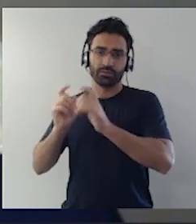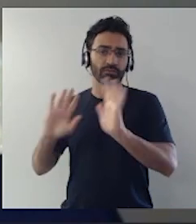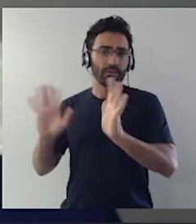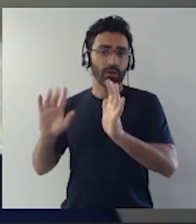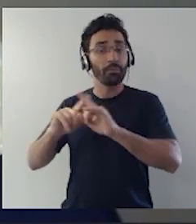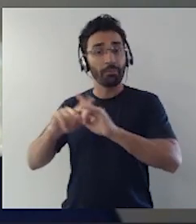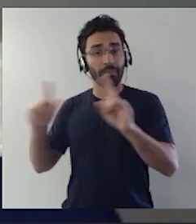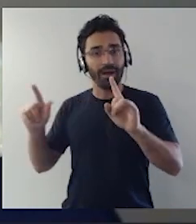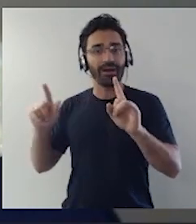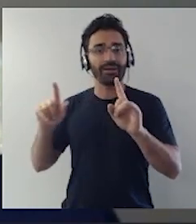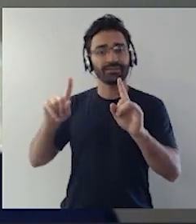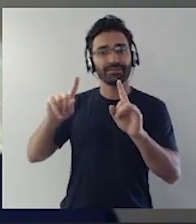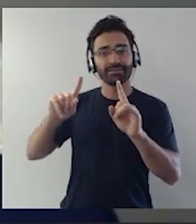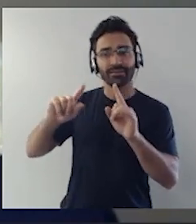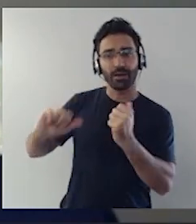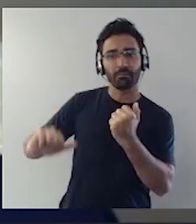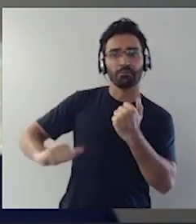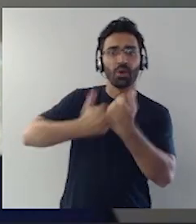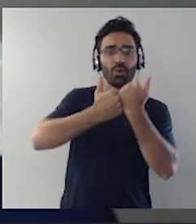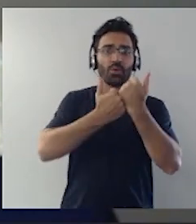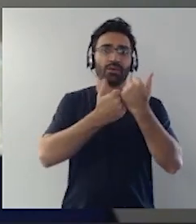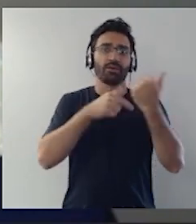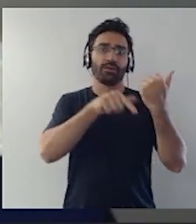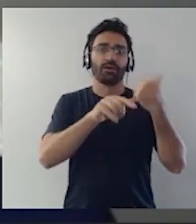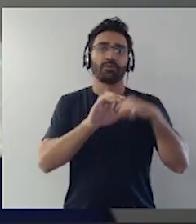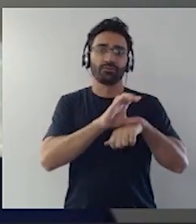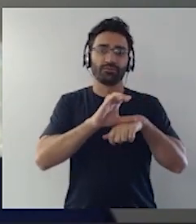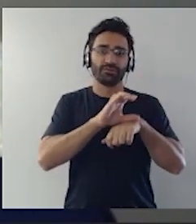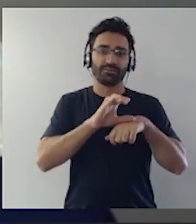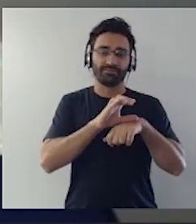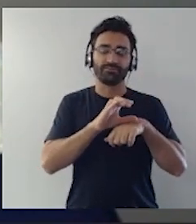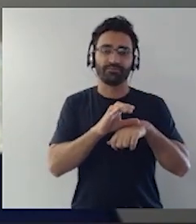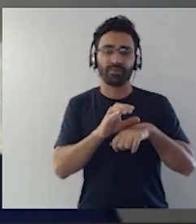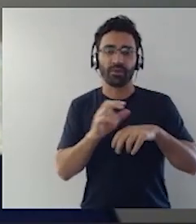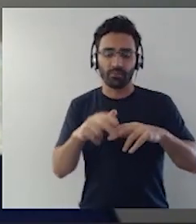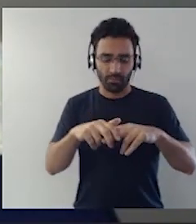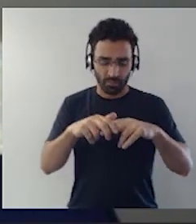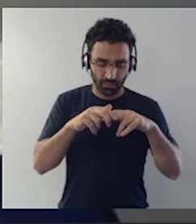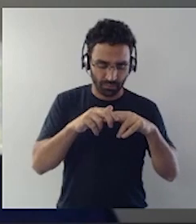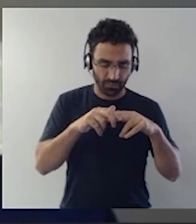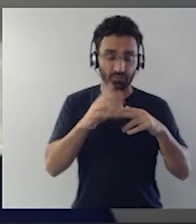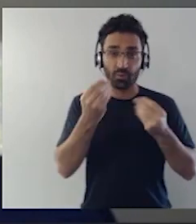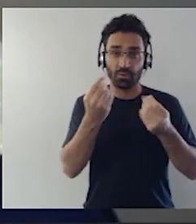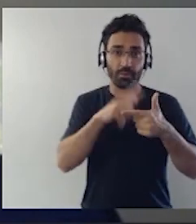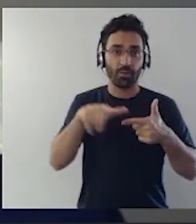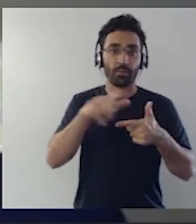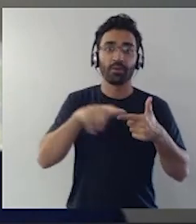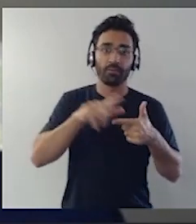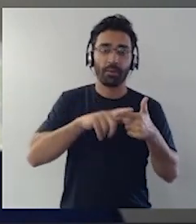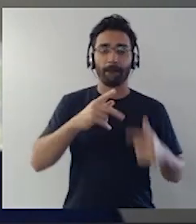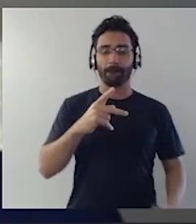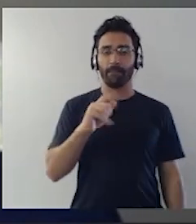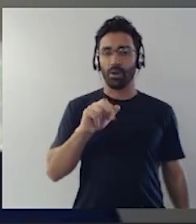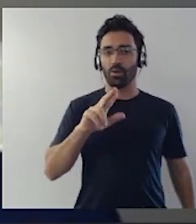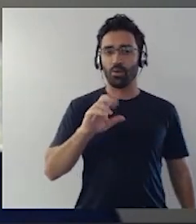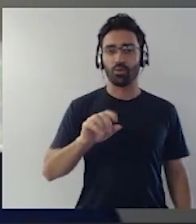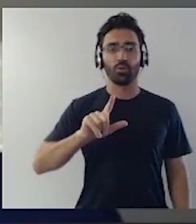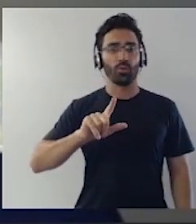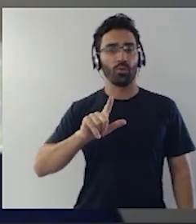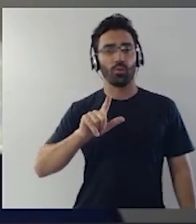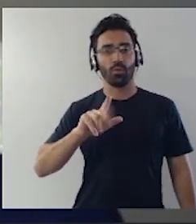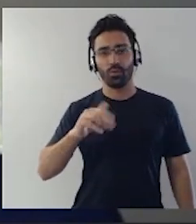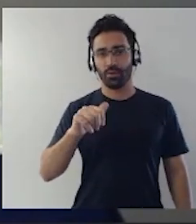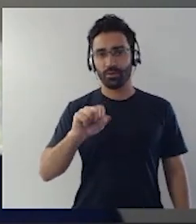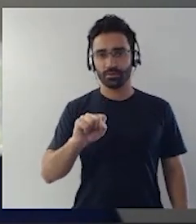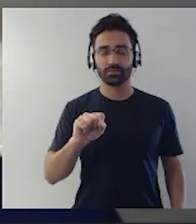densidade normativa para a Constituição. Essa foi a grande polêmica entre Pablo Lucas Verdú e Garcia